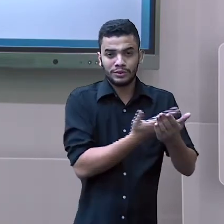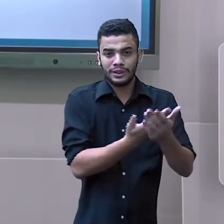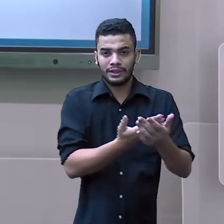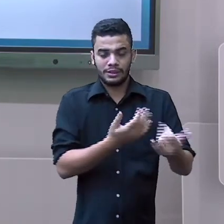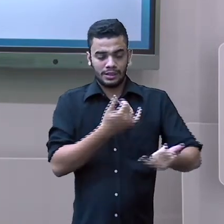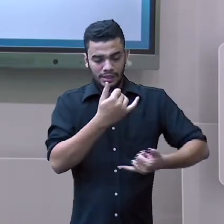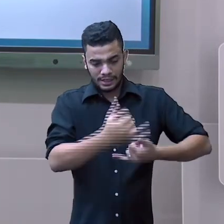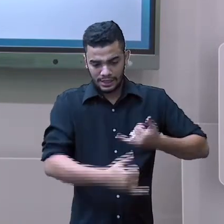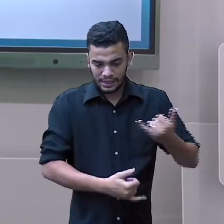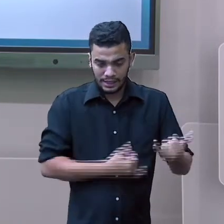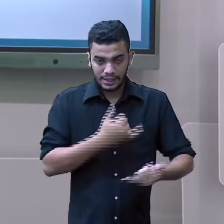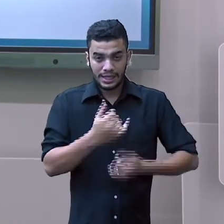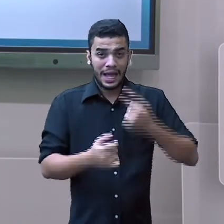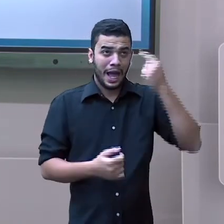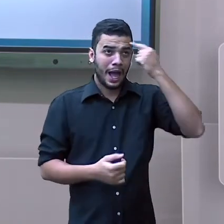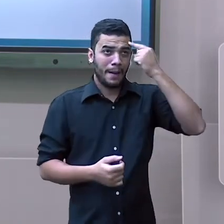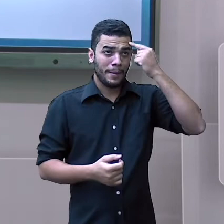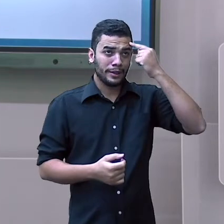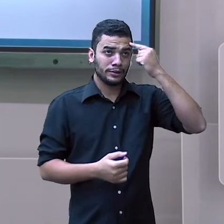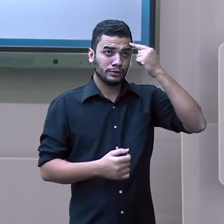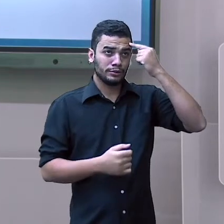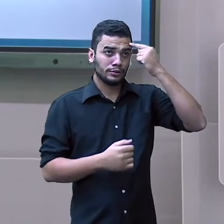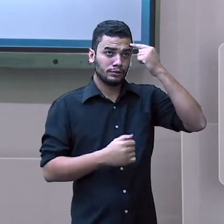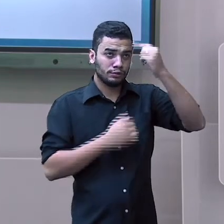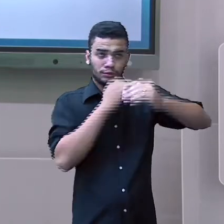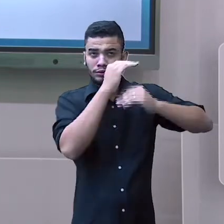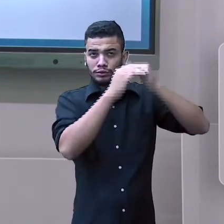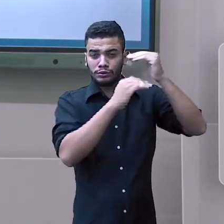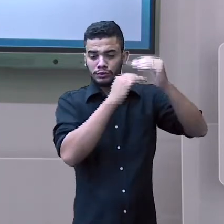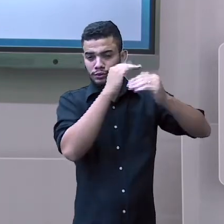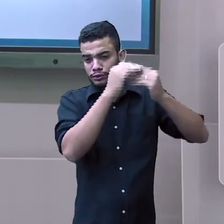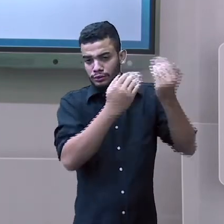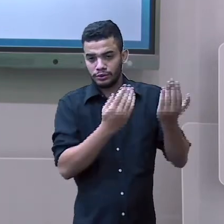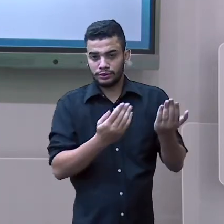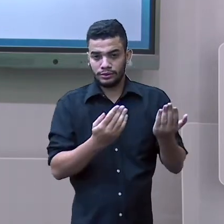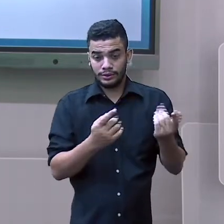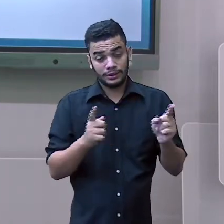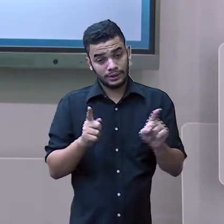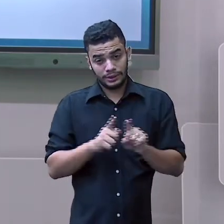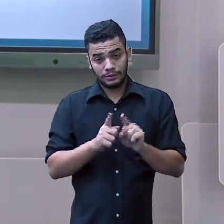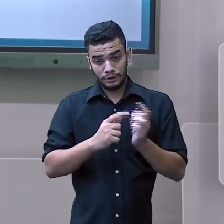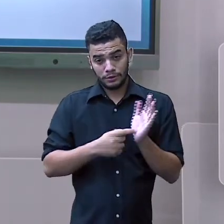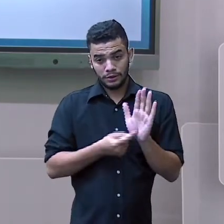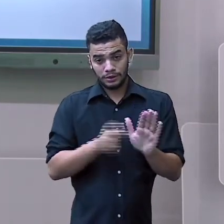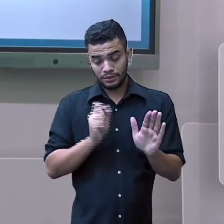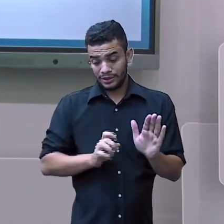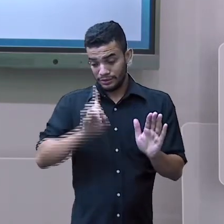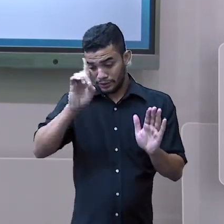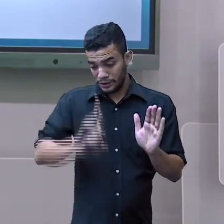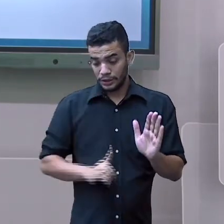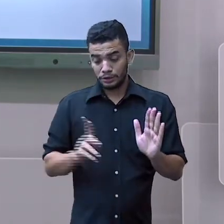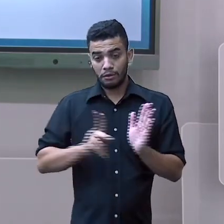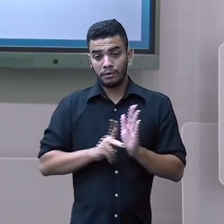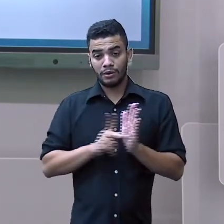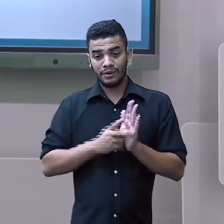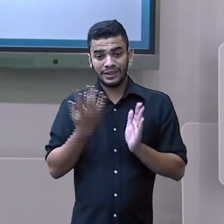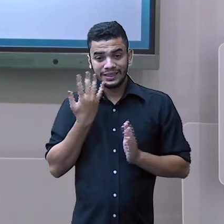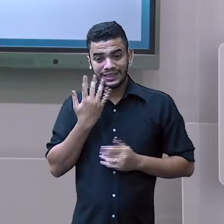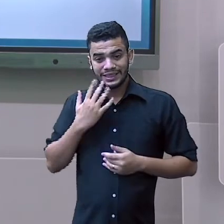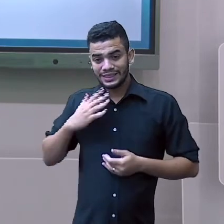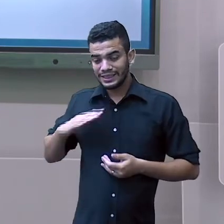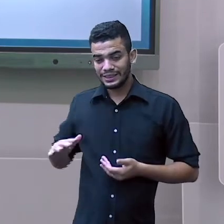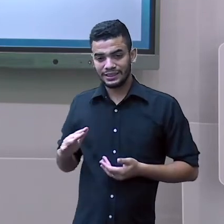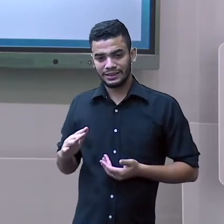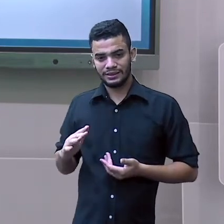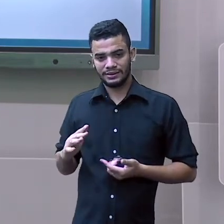brincar, certo? E por isso nós falamos do direito das crianças e trabalho infantil.